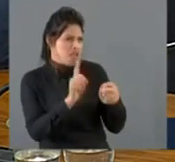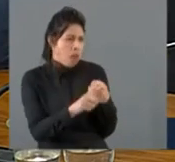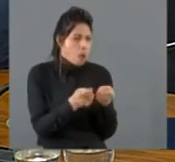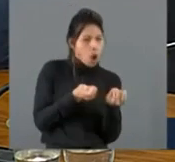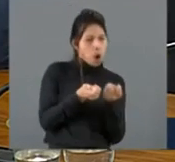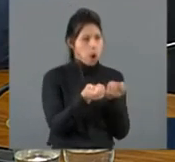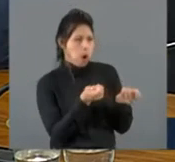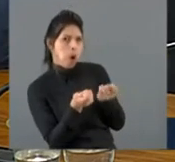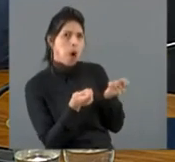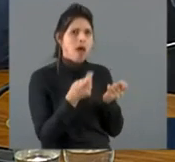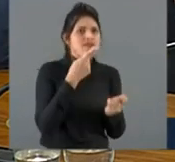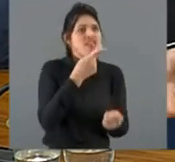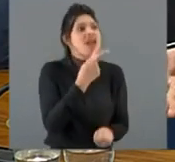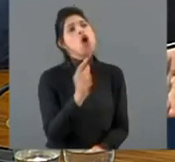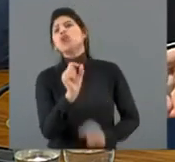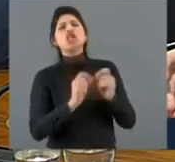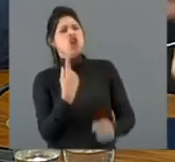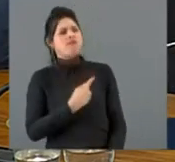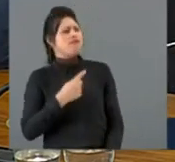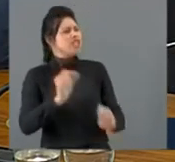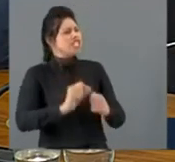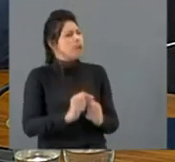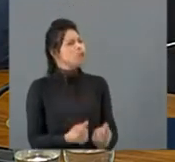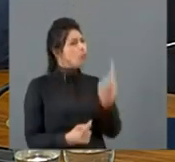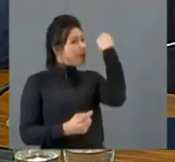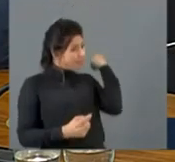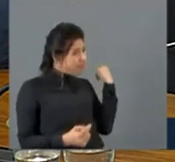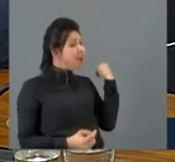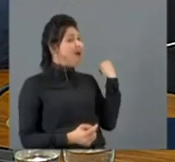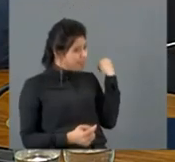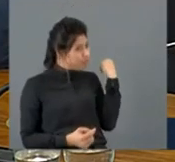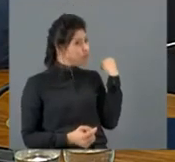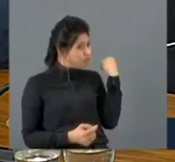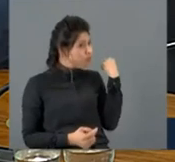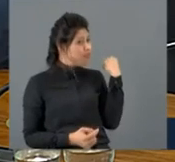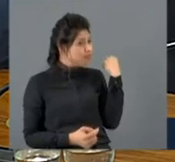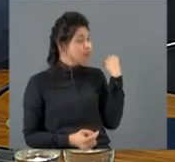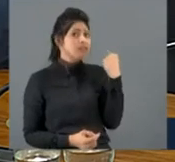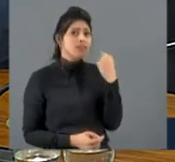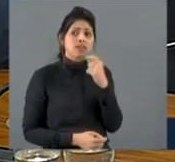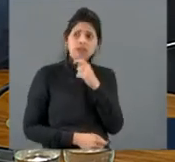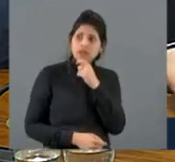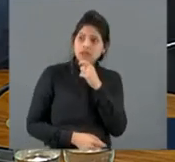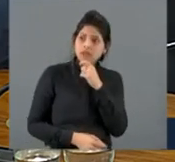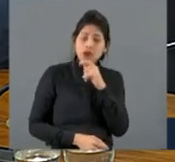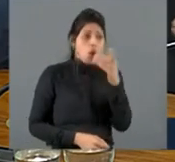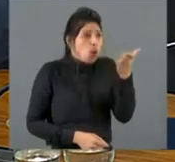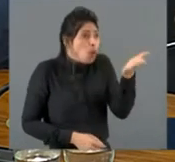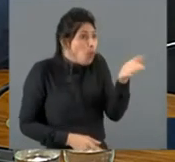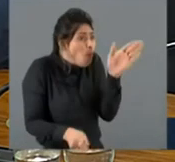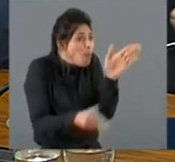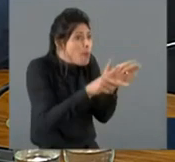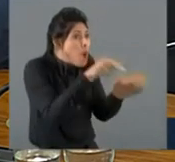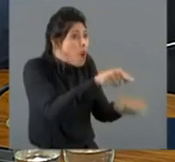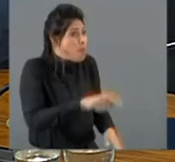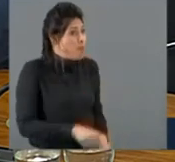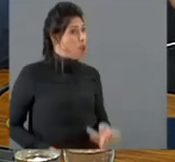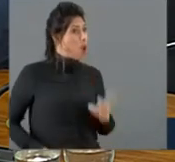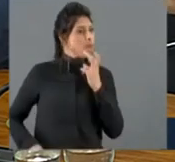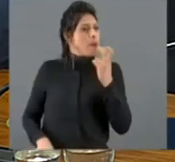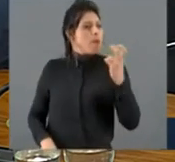de dizer o que nós não fizemos no passado. Inclusive, o próprio manifesto